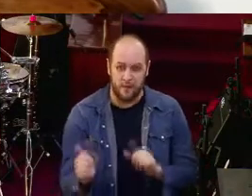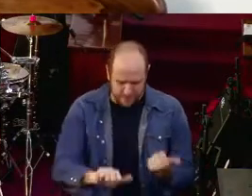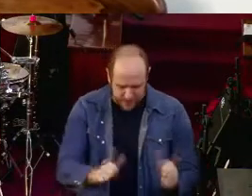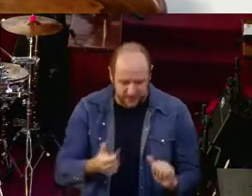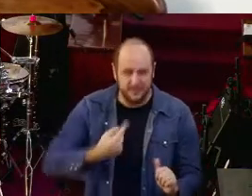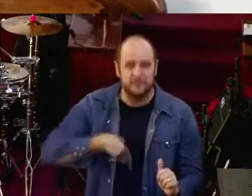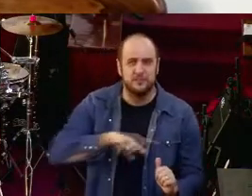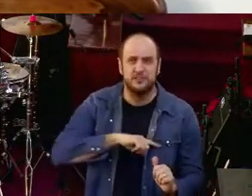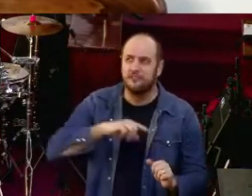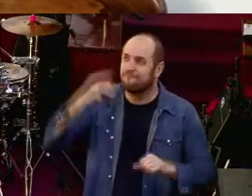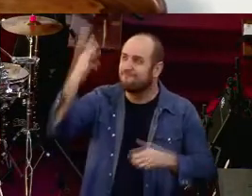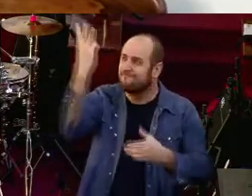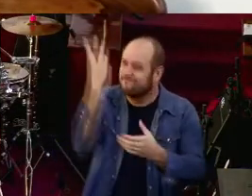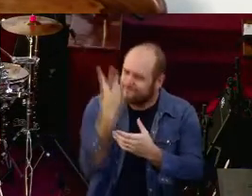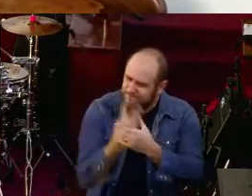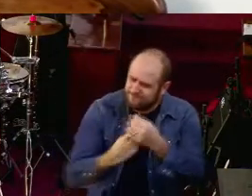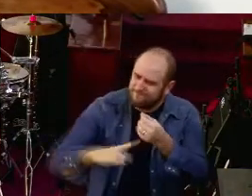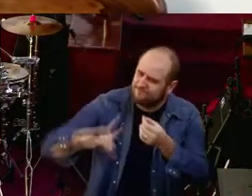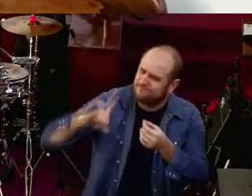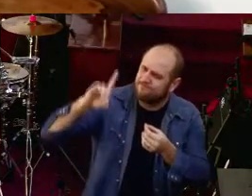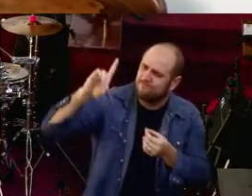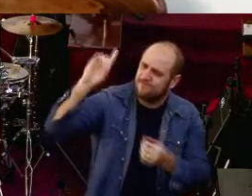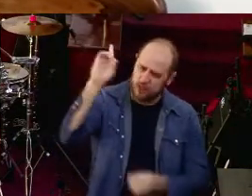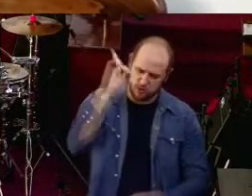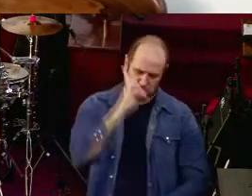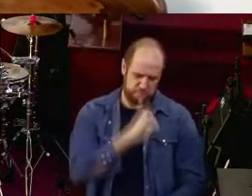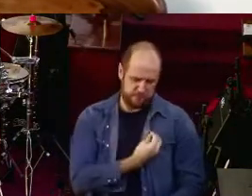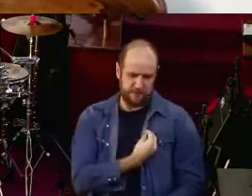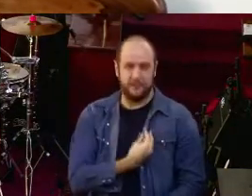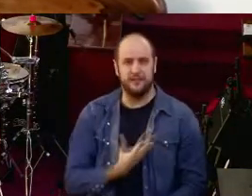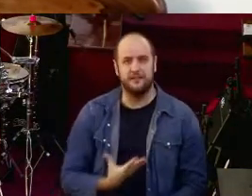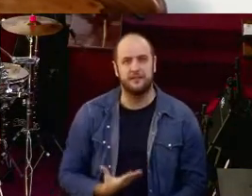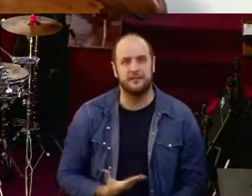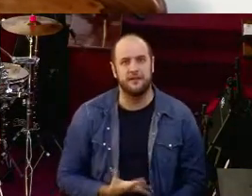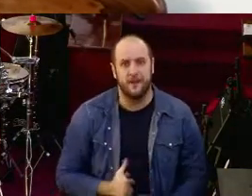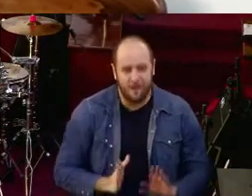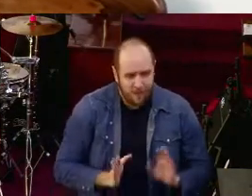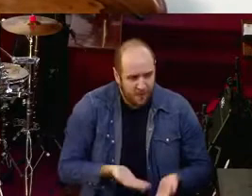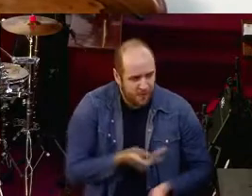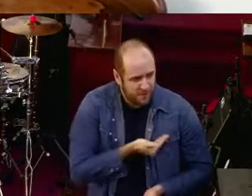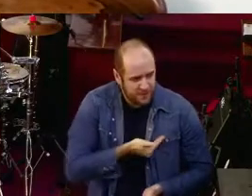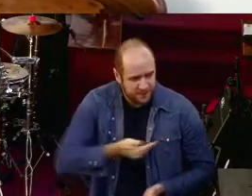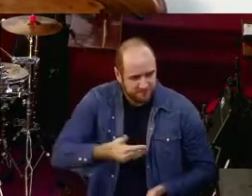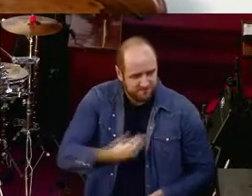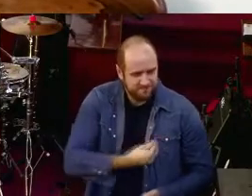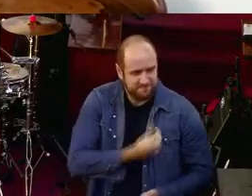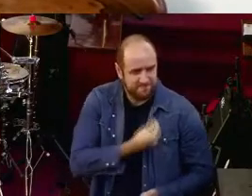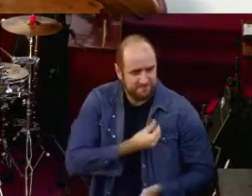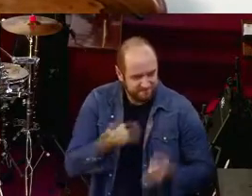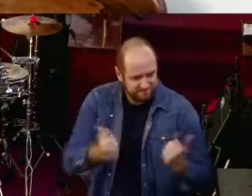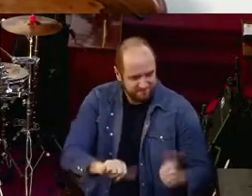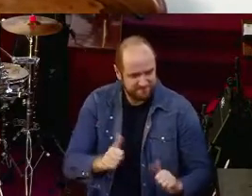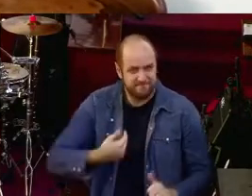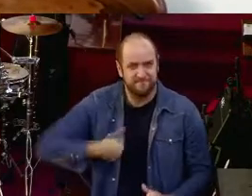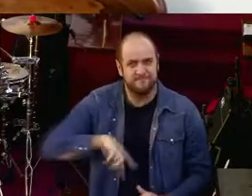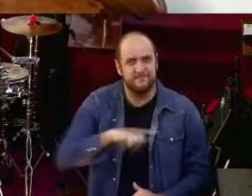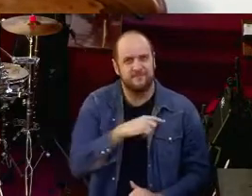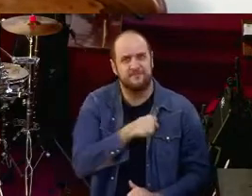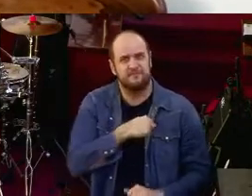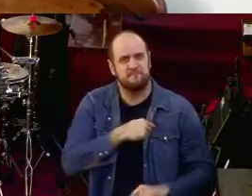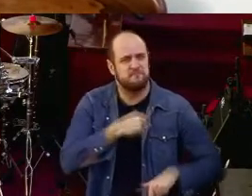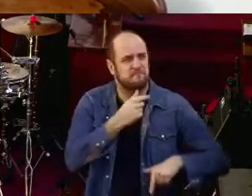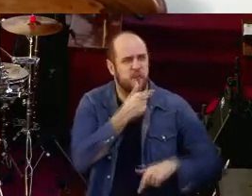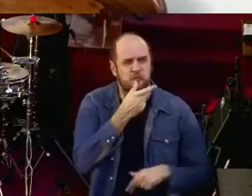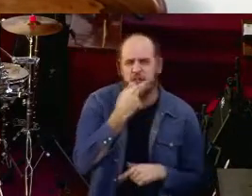e Espírito Santo. Nós vivemos a partir daí pelo nosso batismo. As nossas palavras, as nossas